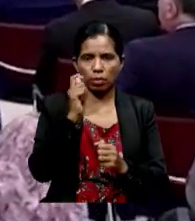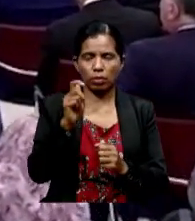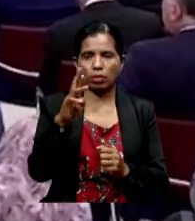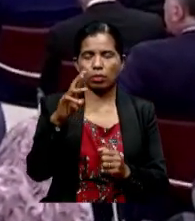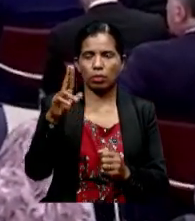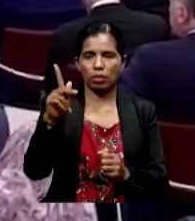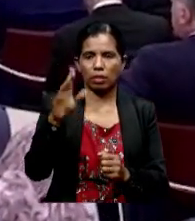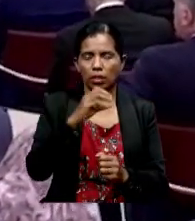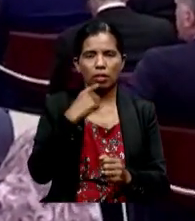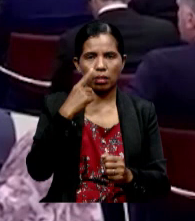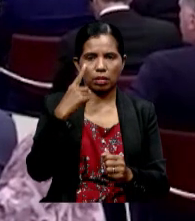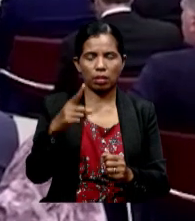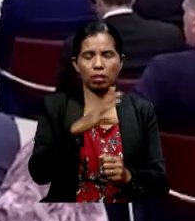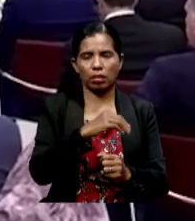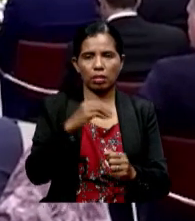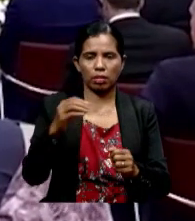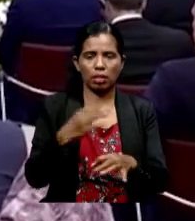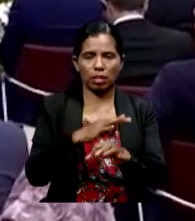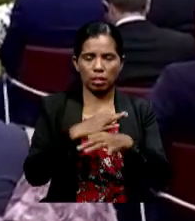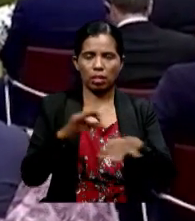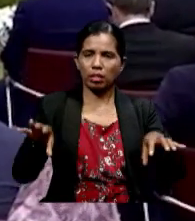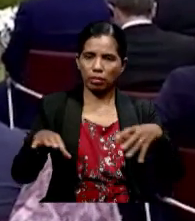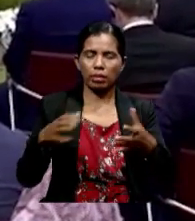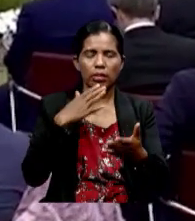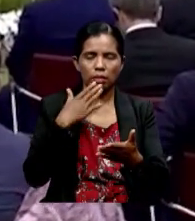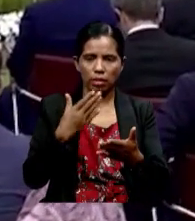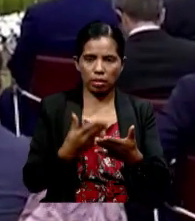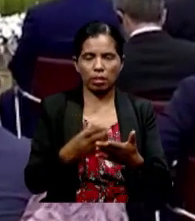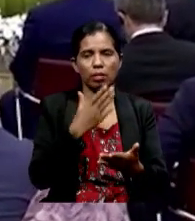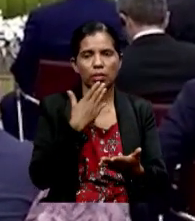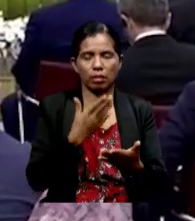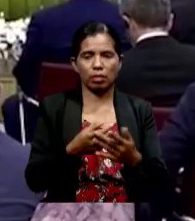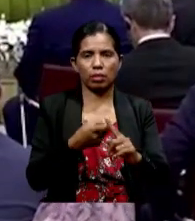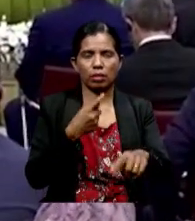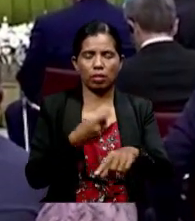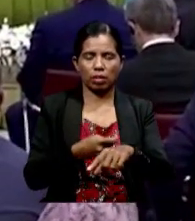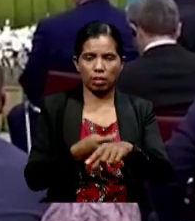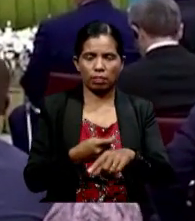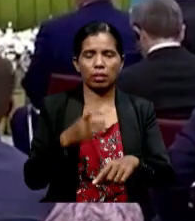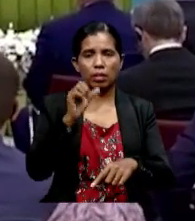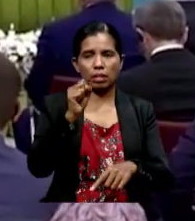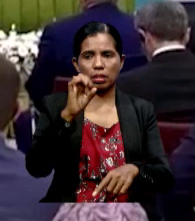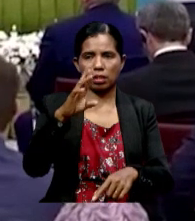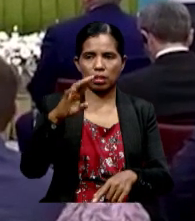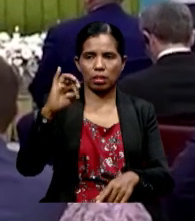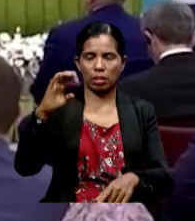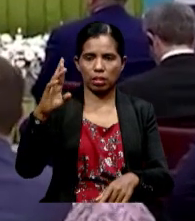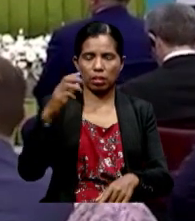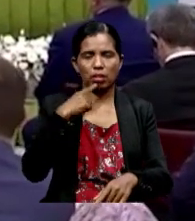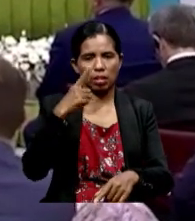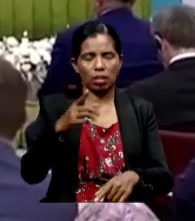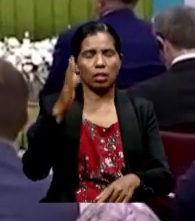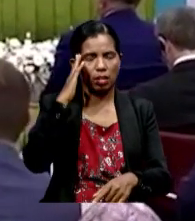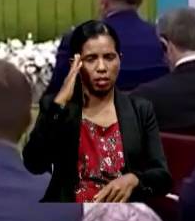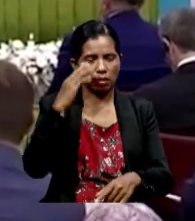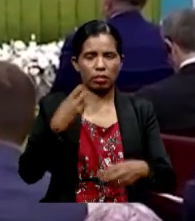interesse alcança normalização sustentável e no viável usi situação Síria. Está todo compartilha Hanoi kata